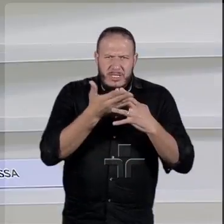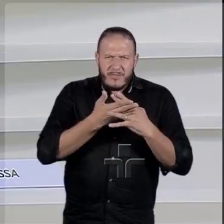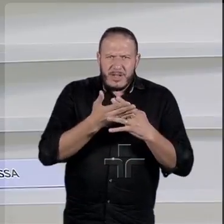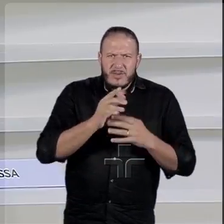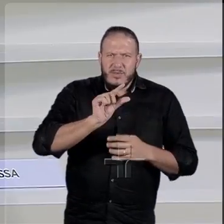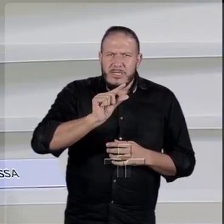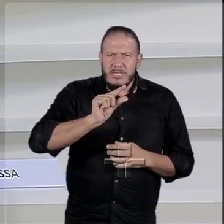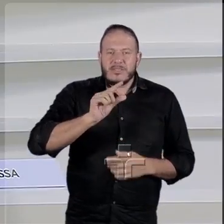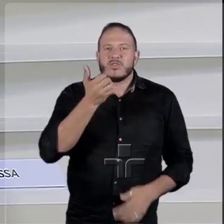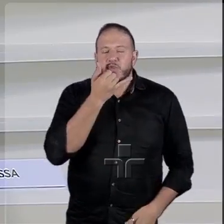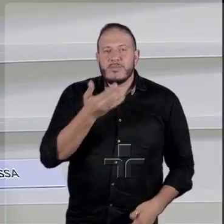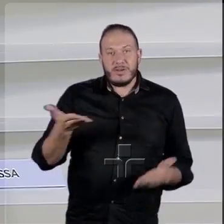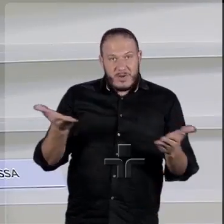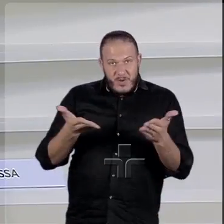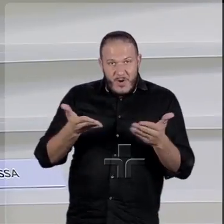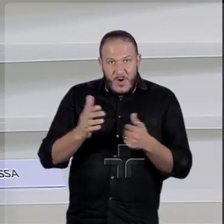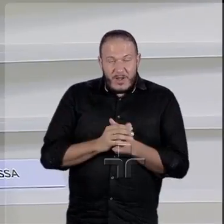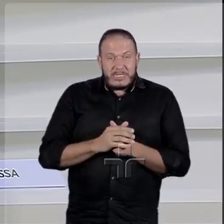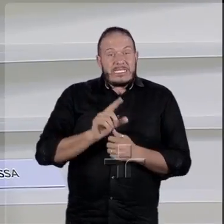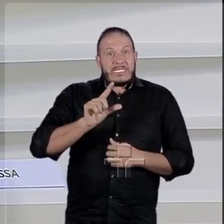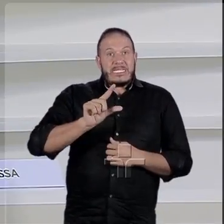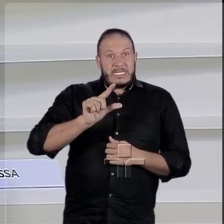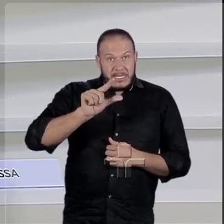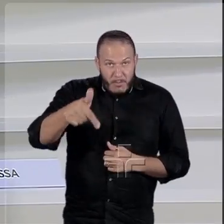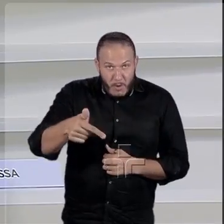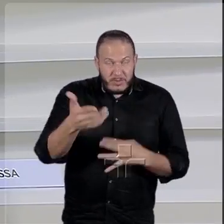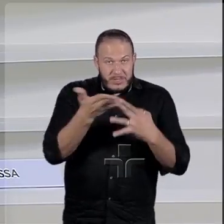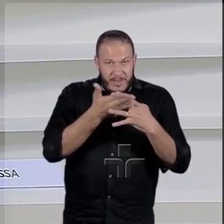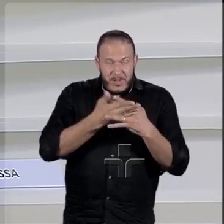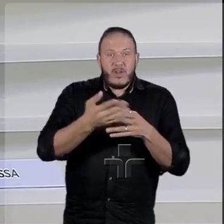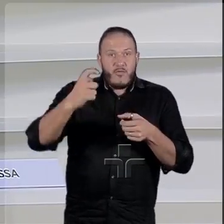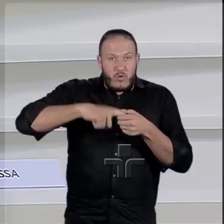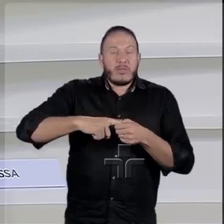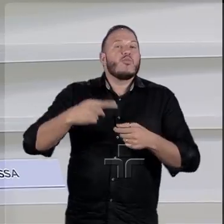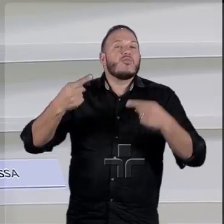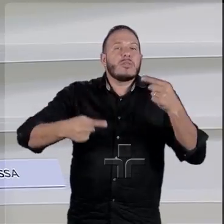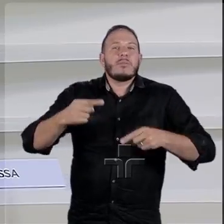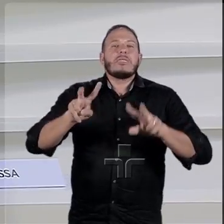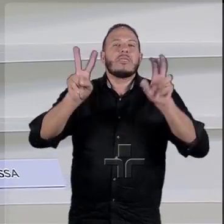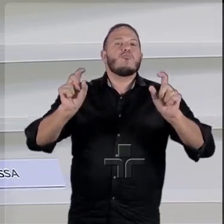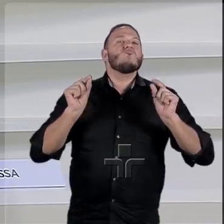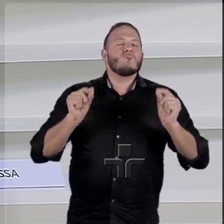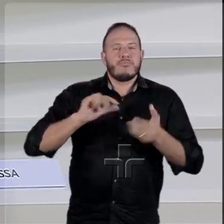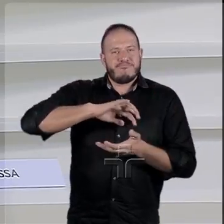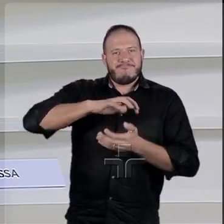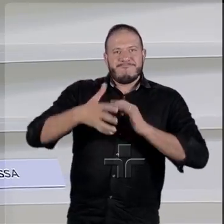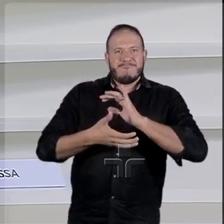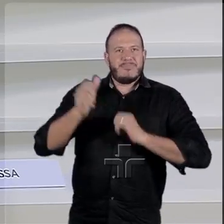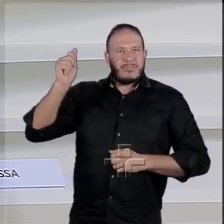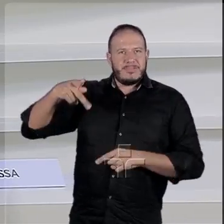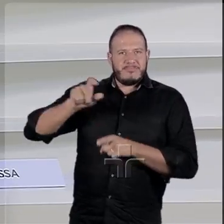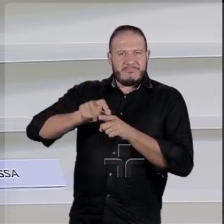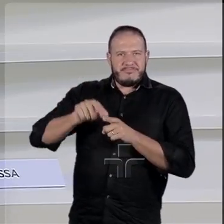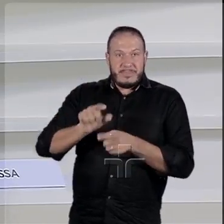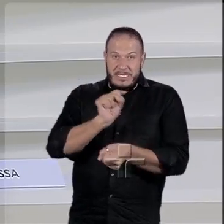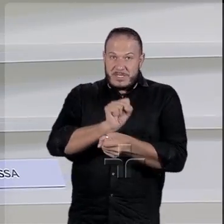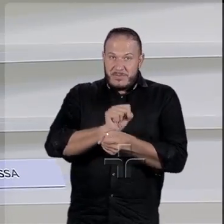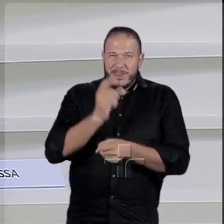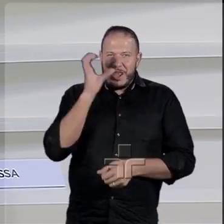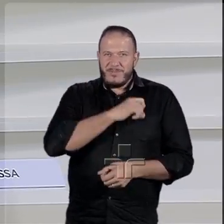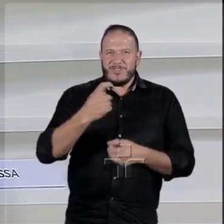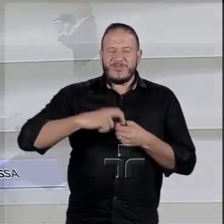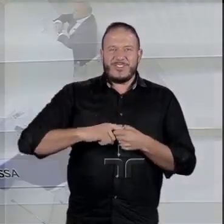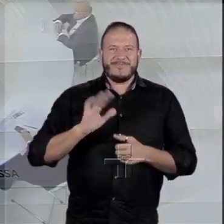seguida. Em seguida, voltamos com o debate sobre a reforma da Previdência. Fica aí que é